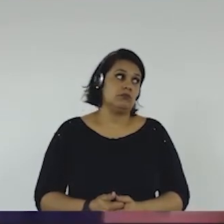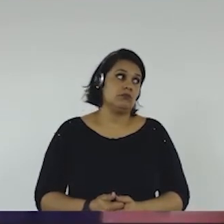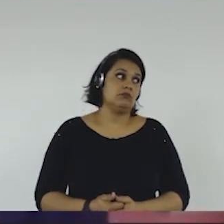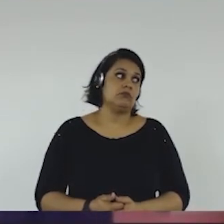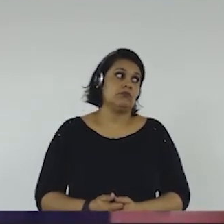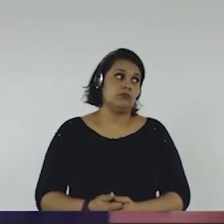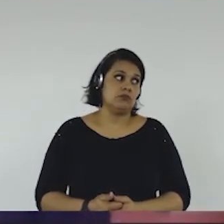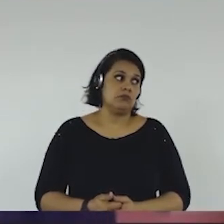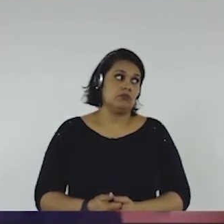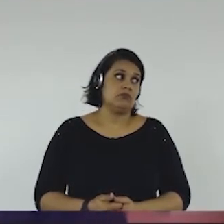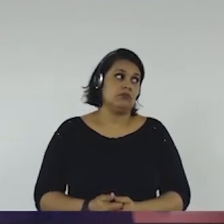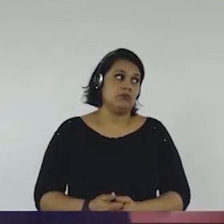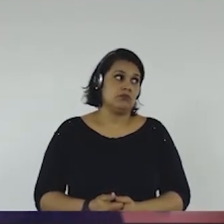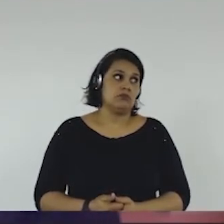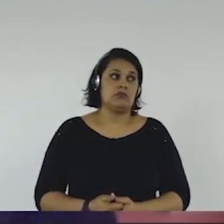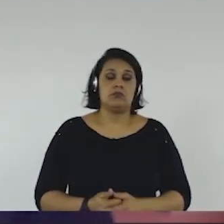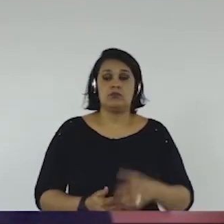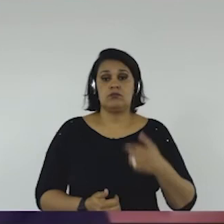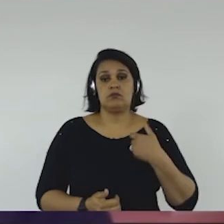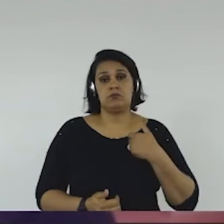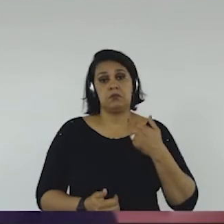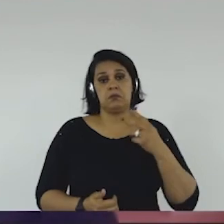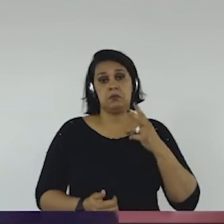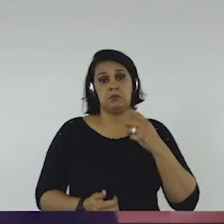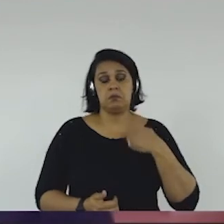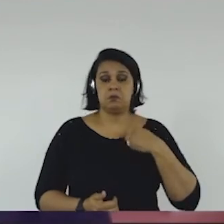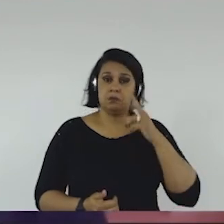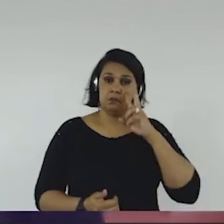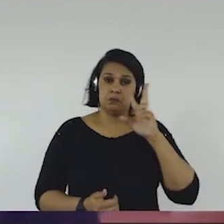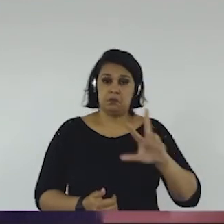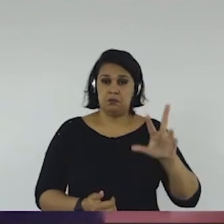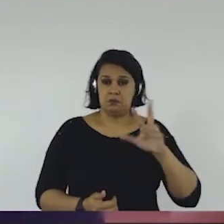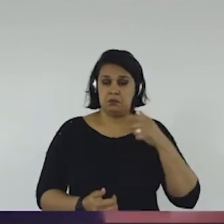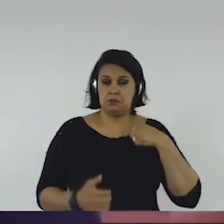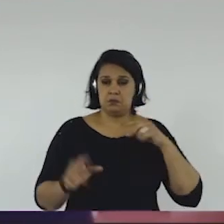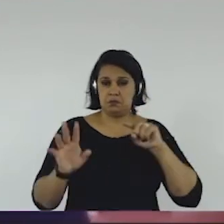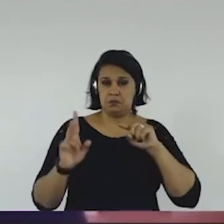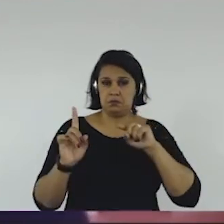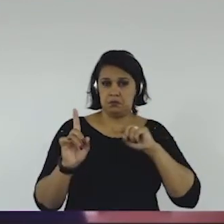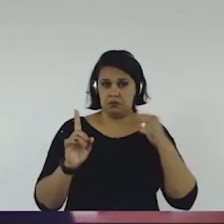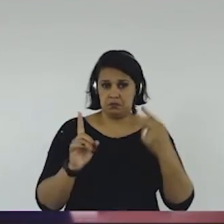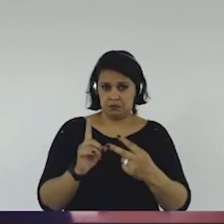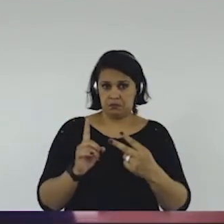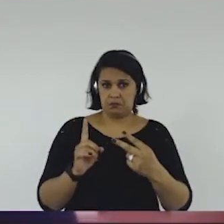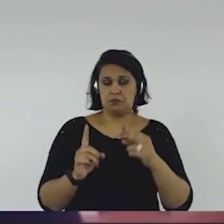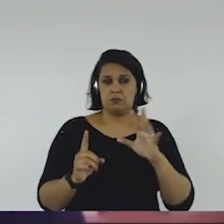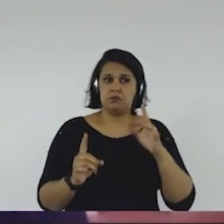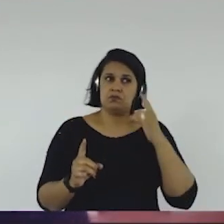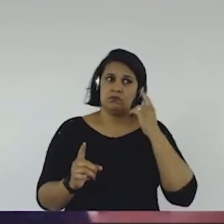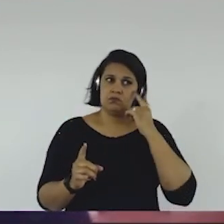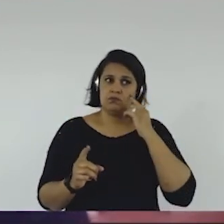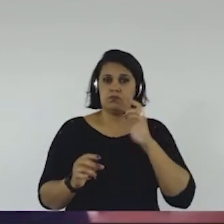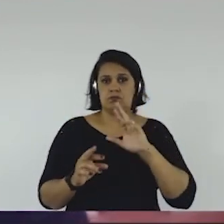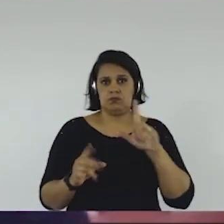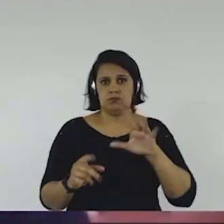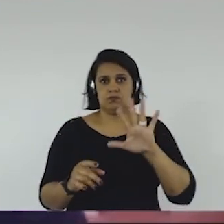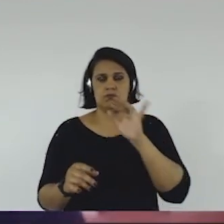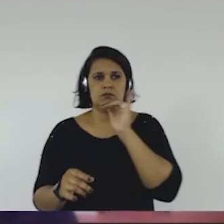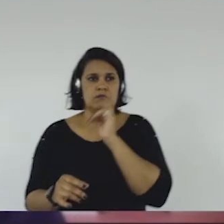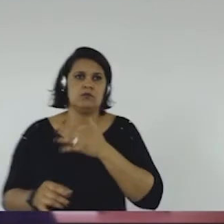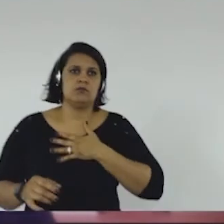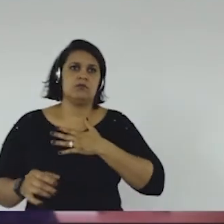pragmática a respeito disso, não talvez pela razão que a Adriana mencionou, de também ser formado numa escola em